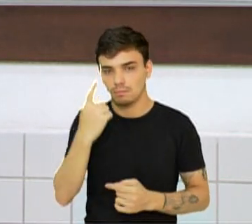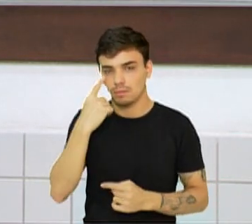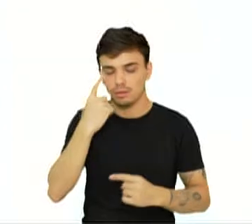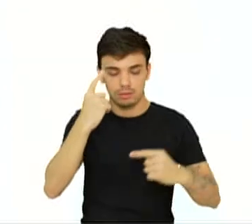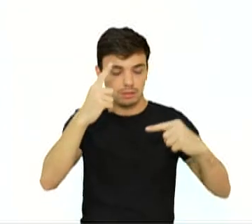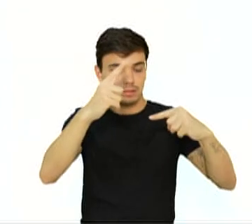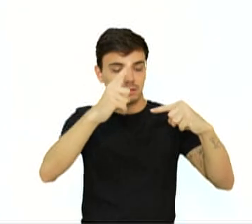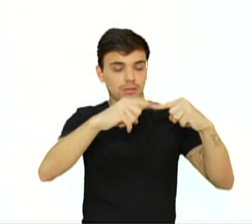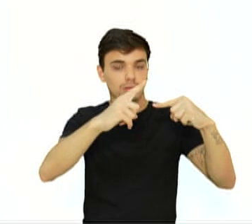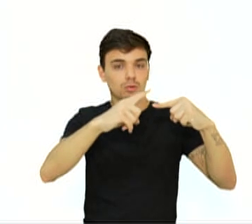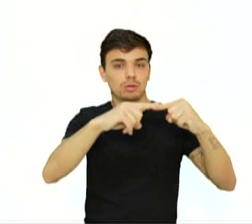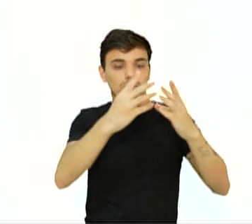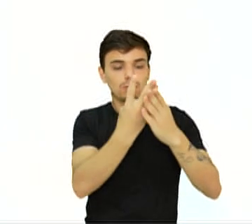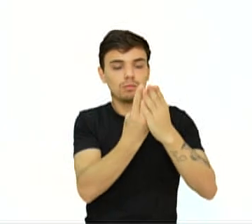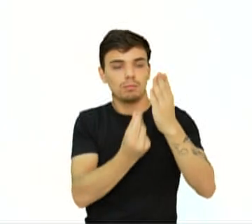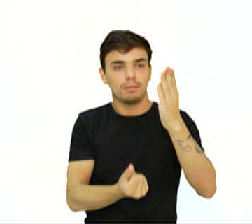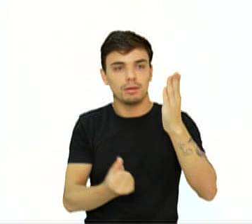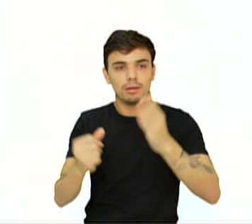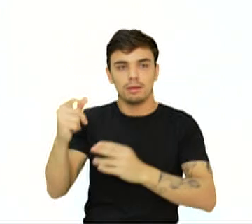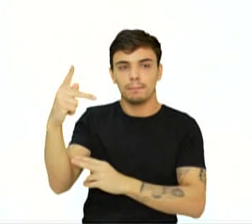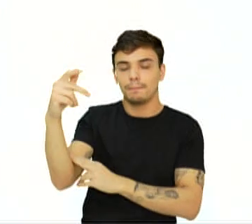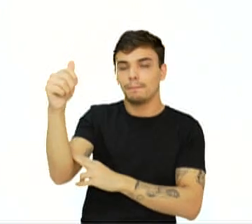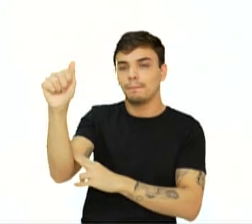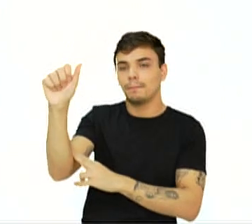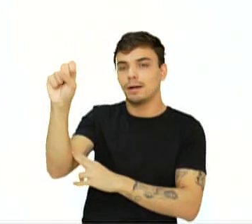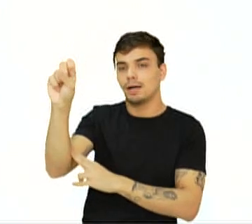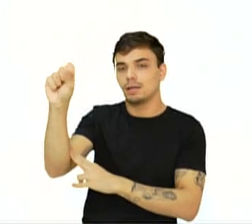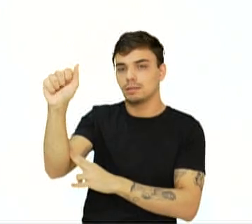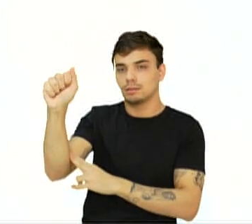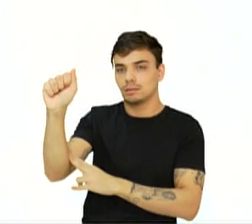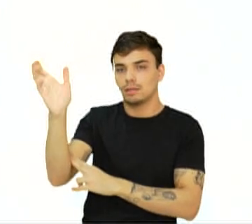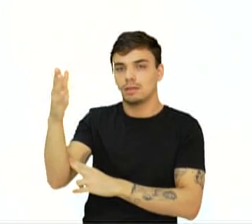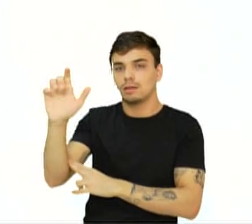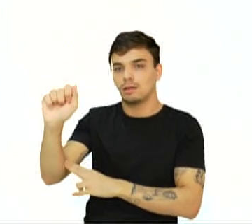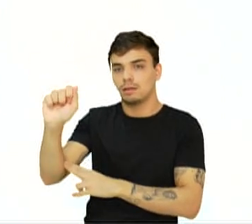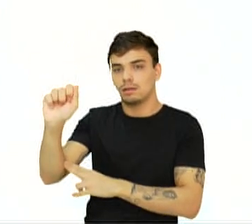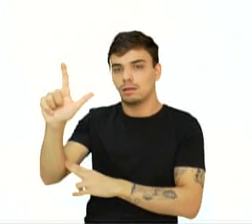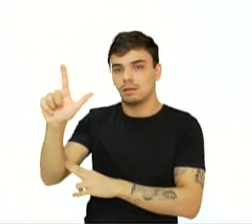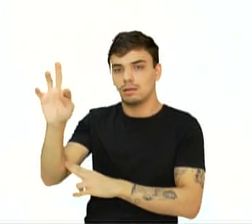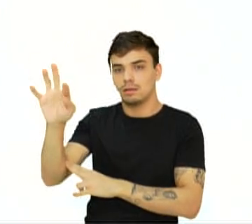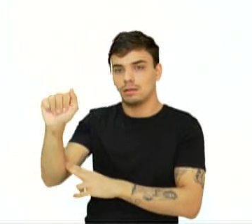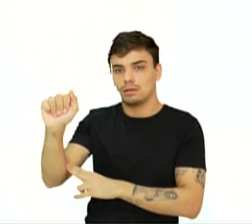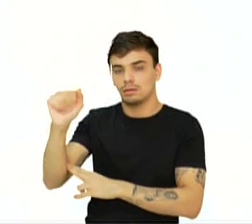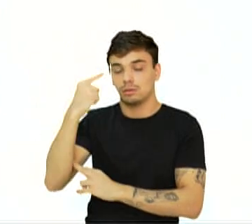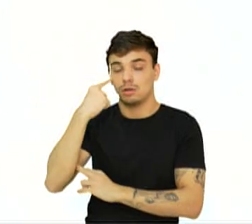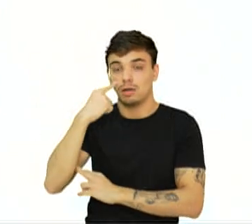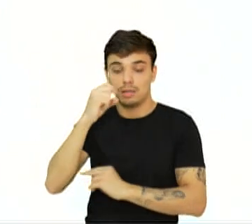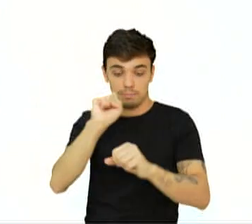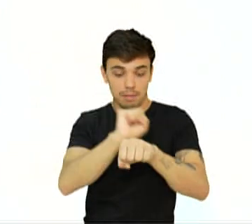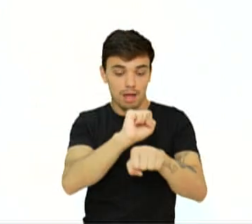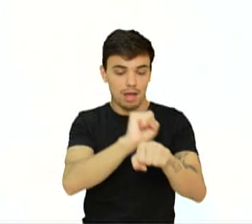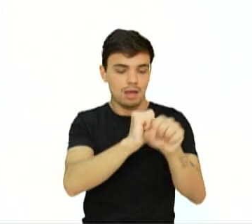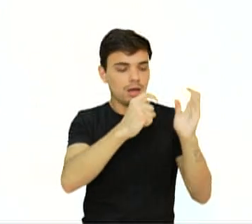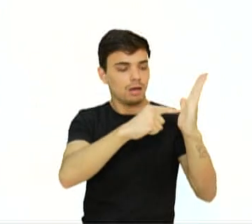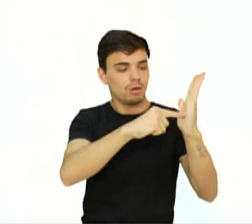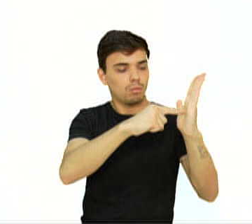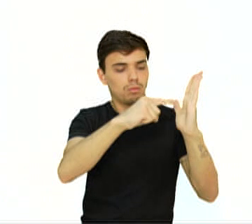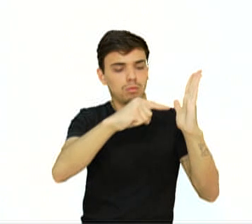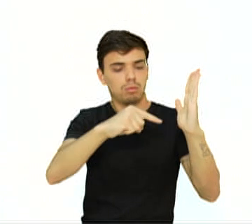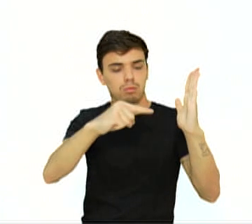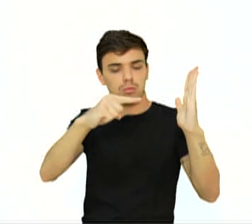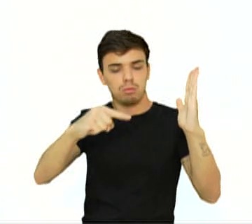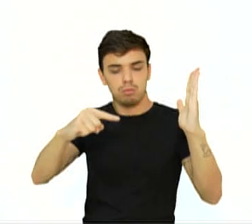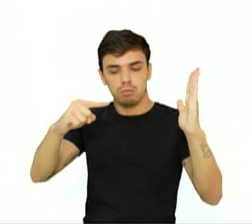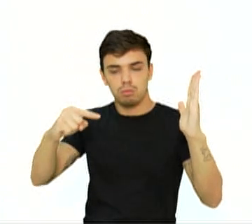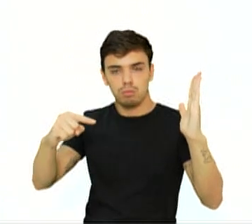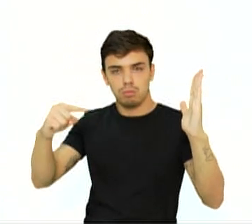alta. O que significa o circuito filtro passa alta? Ele barra a frequência baixa. Então, as frequências longas, né?